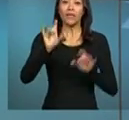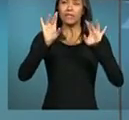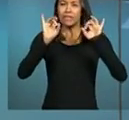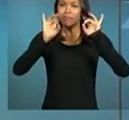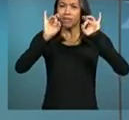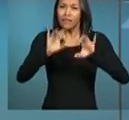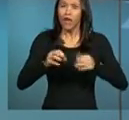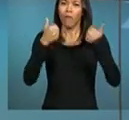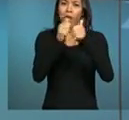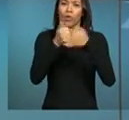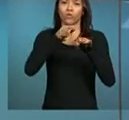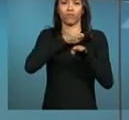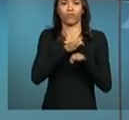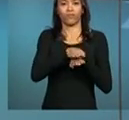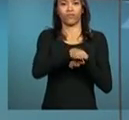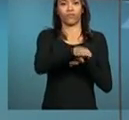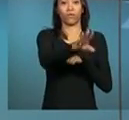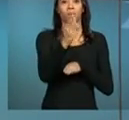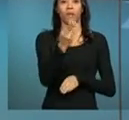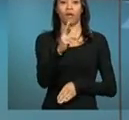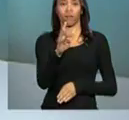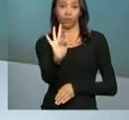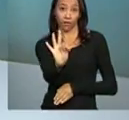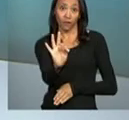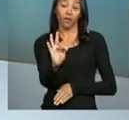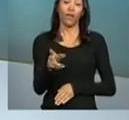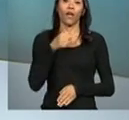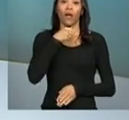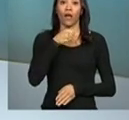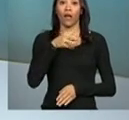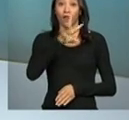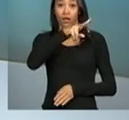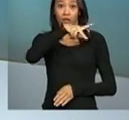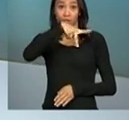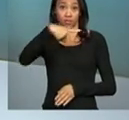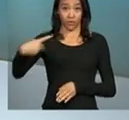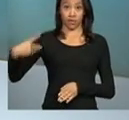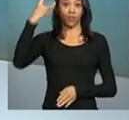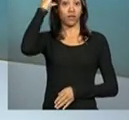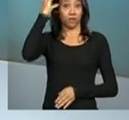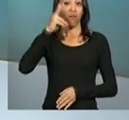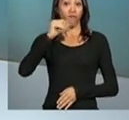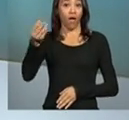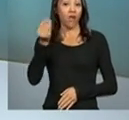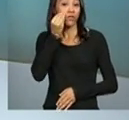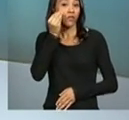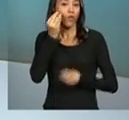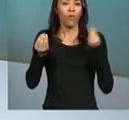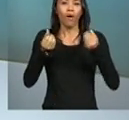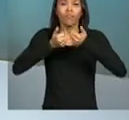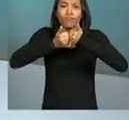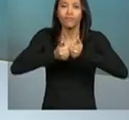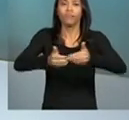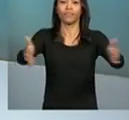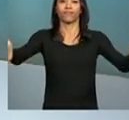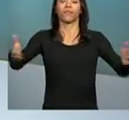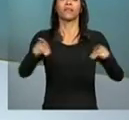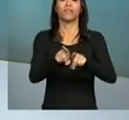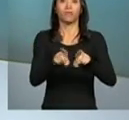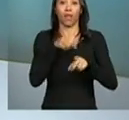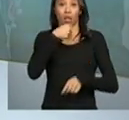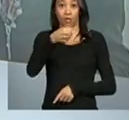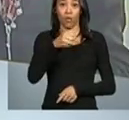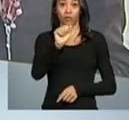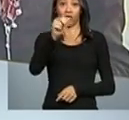para ônibus articulados, o BRT. A presidenta Dilma Rousseff vai acompanhar a inauguração da obra e a repórter